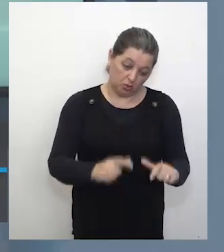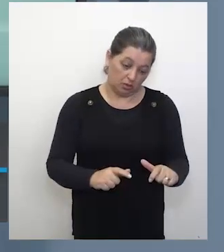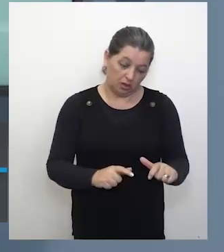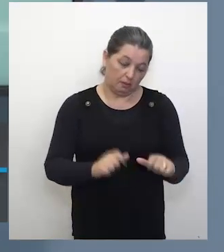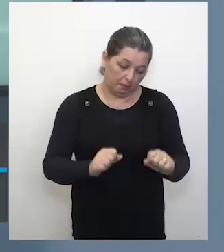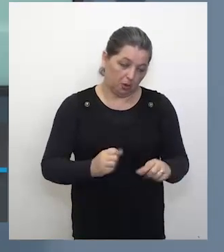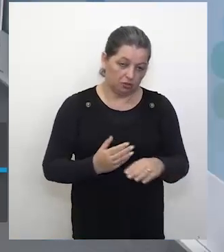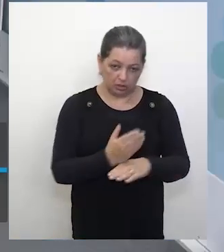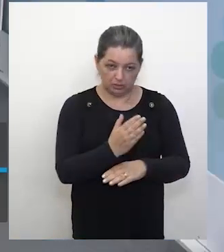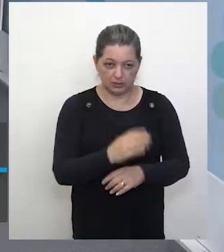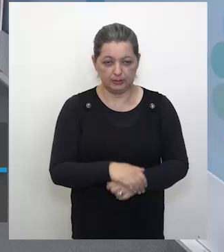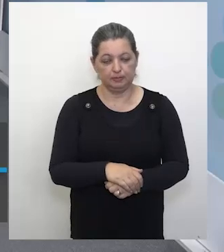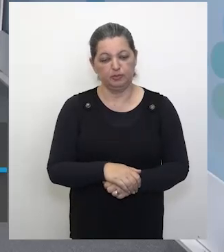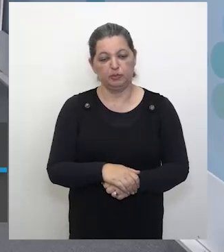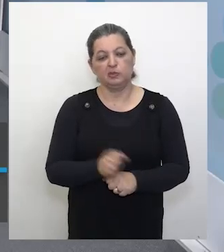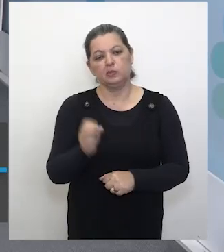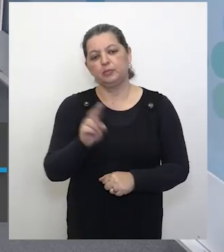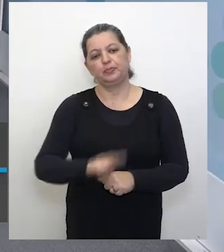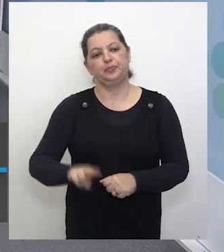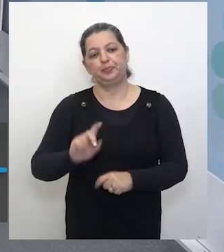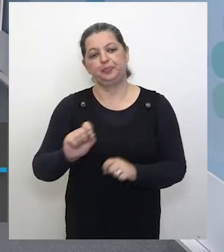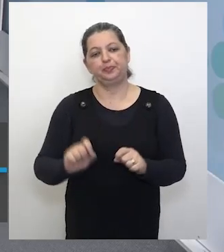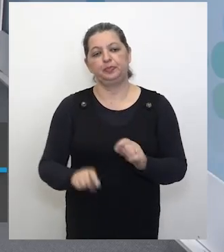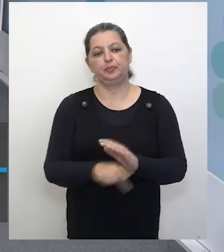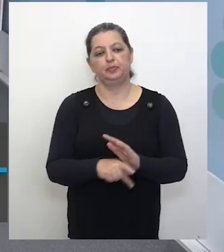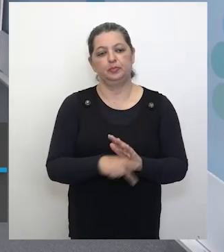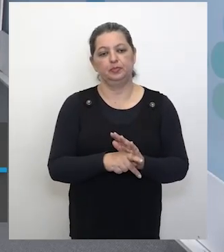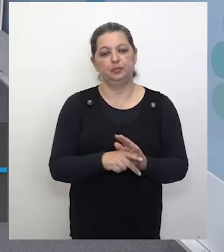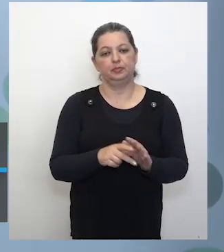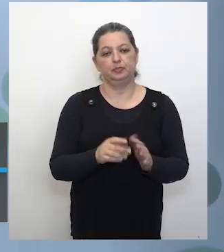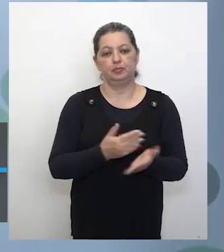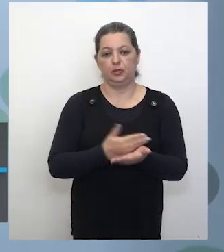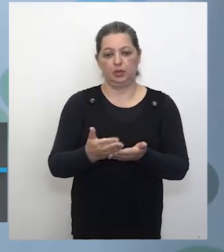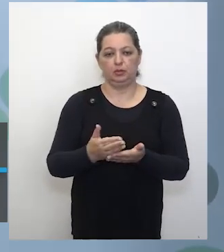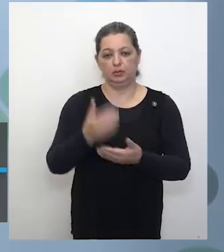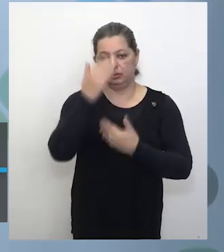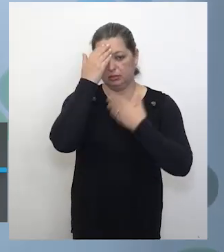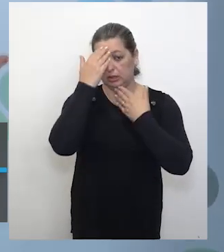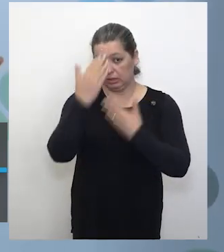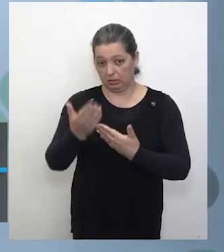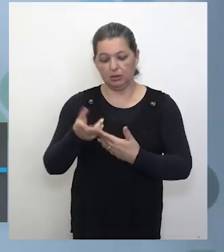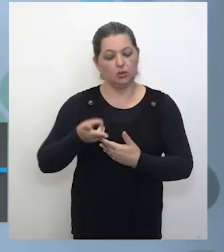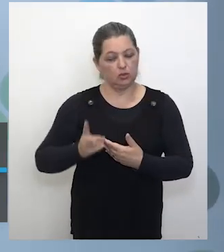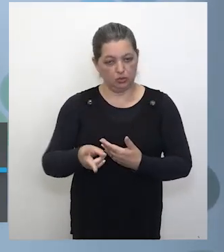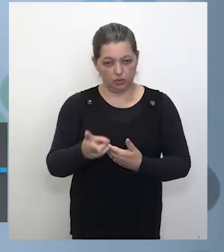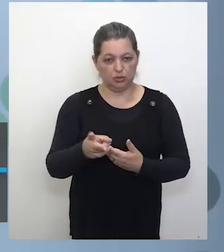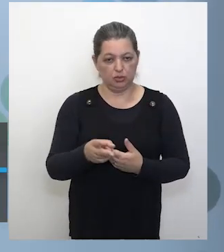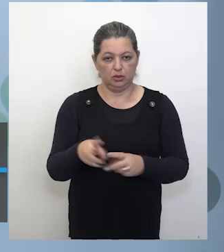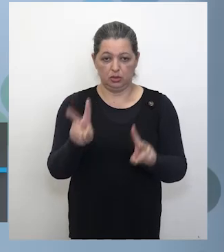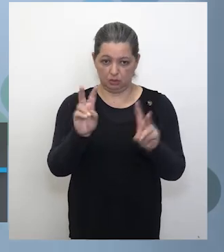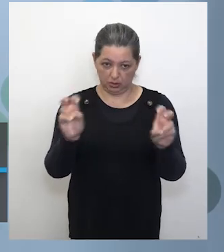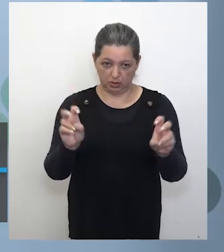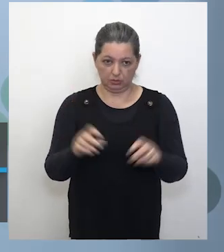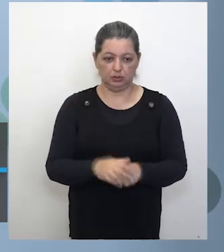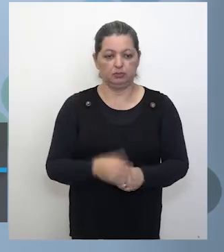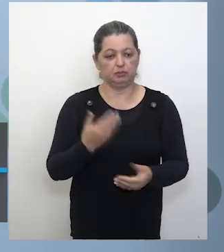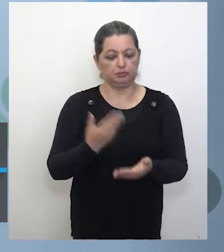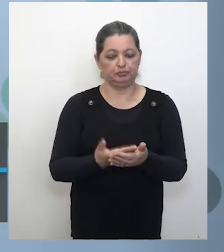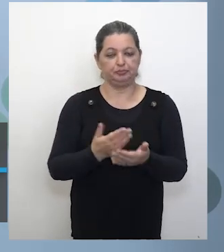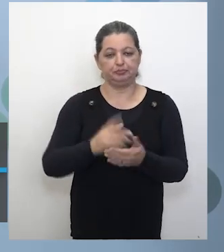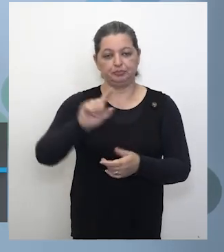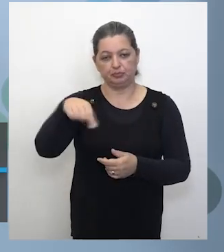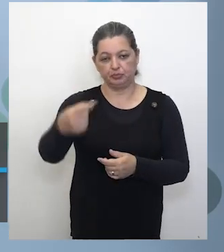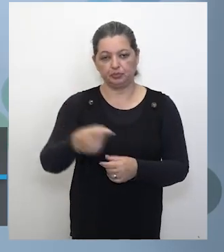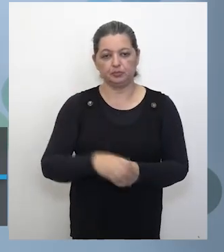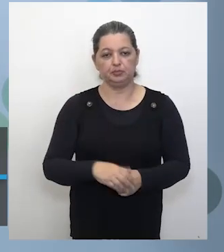Fechou? Essa foi uma grande introdução, nós agradecemos profundamente, continuaremos esse assunto na aula seguinte.